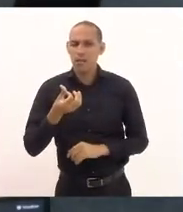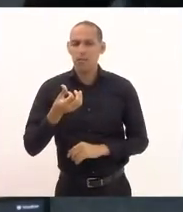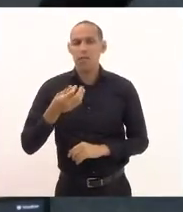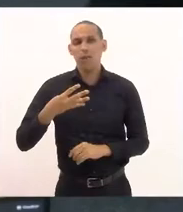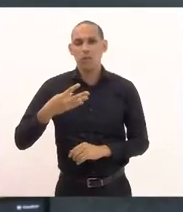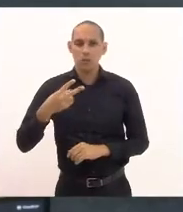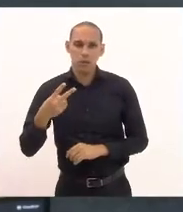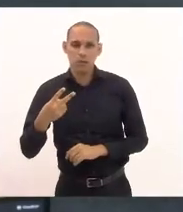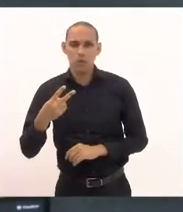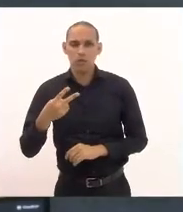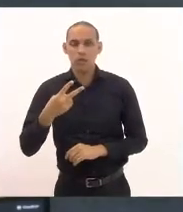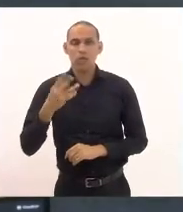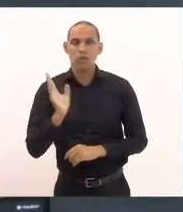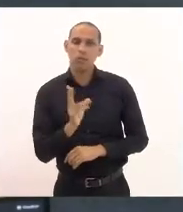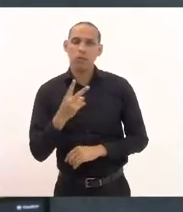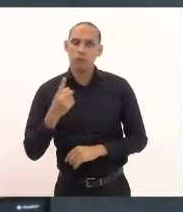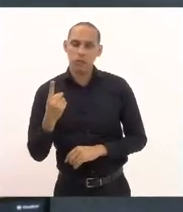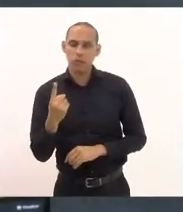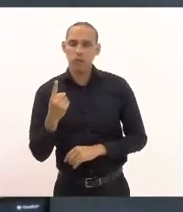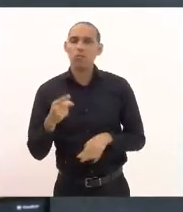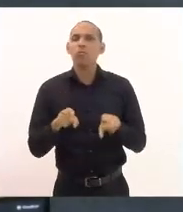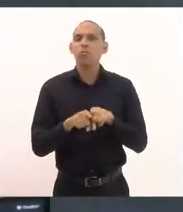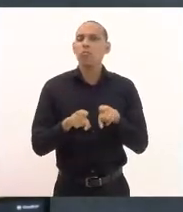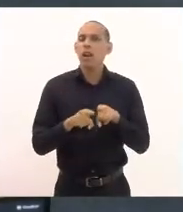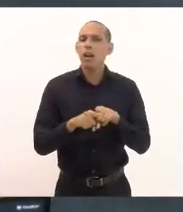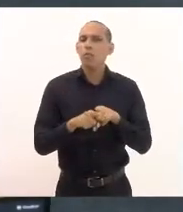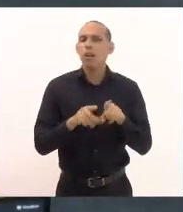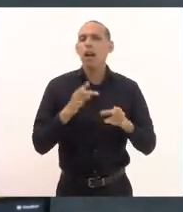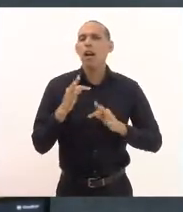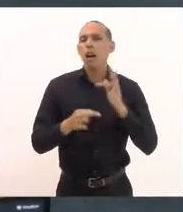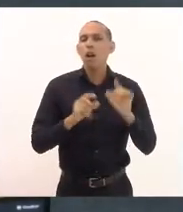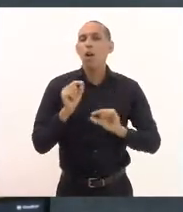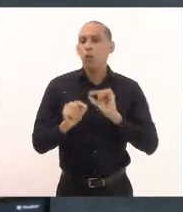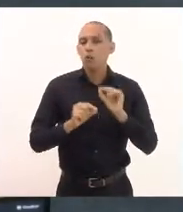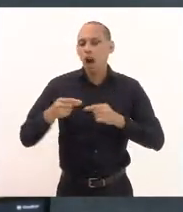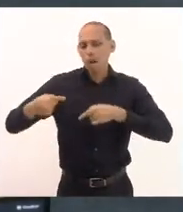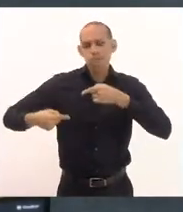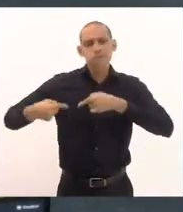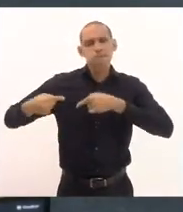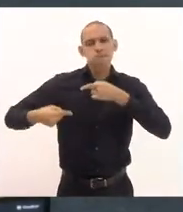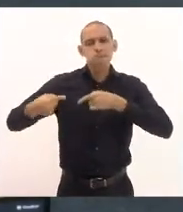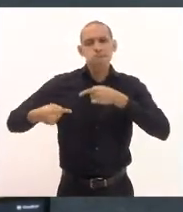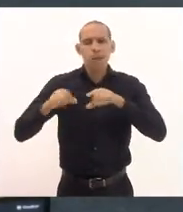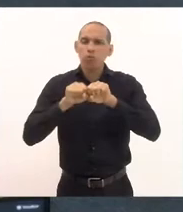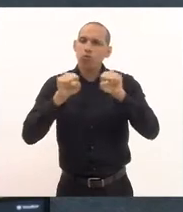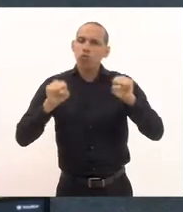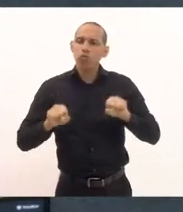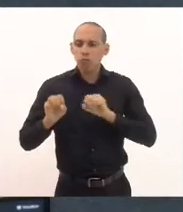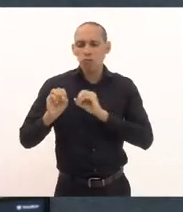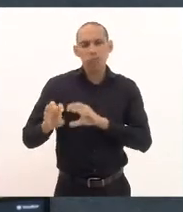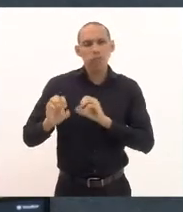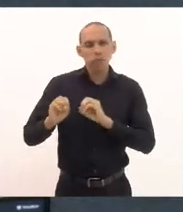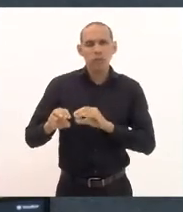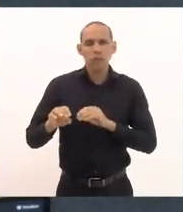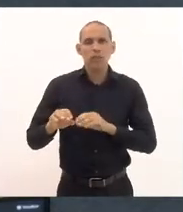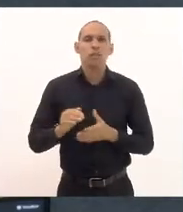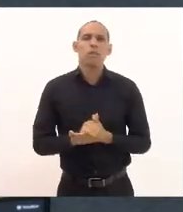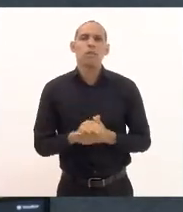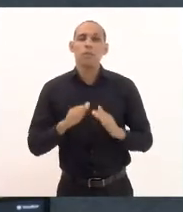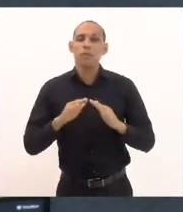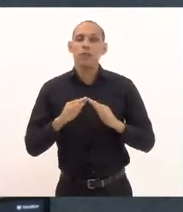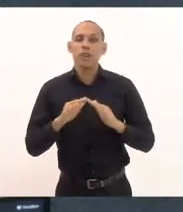4642 de 2021, também trata do debate sobre o sistema de ensino do Estado do Rio de Janeiro, ou